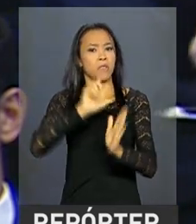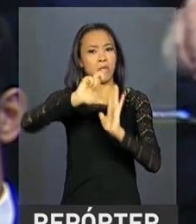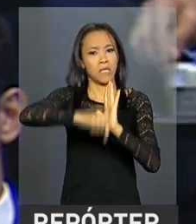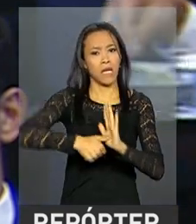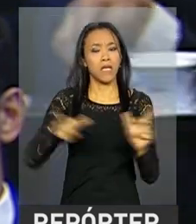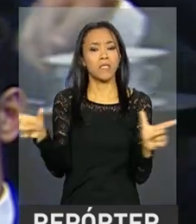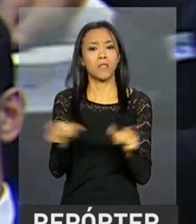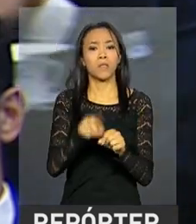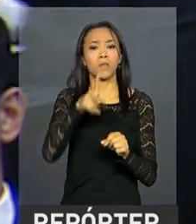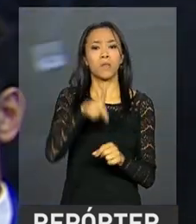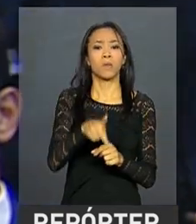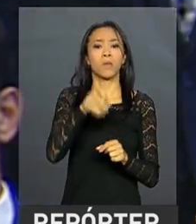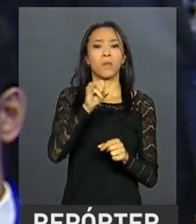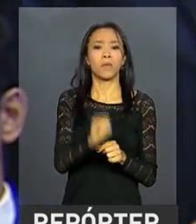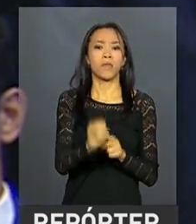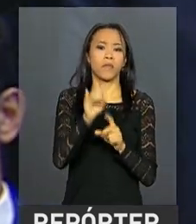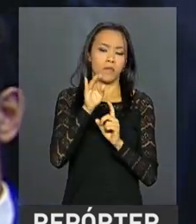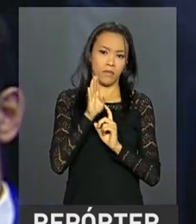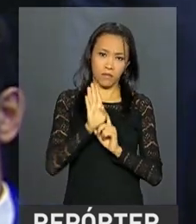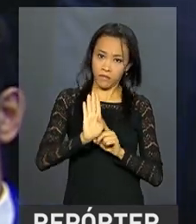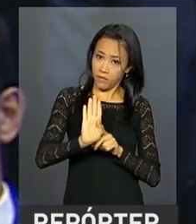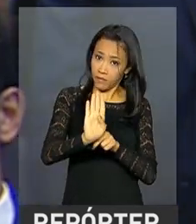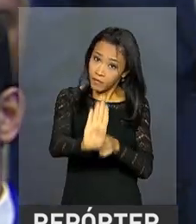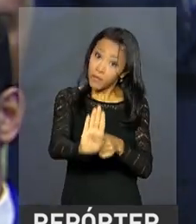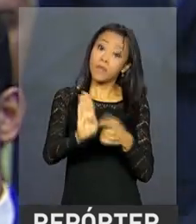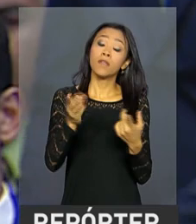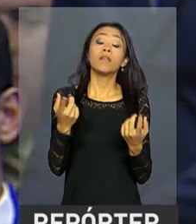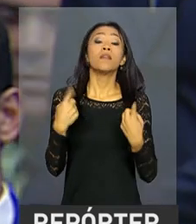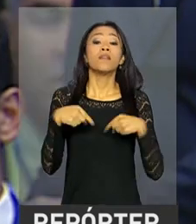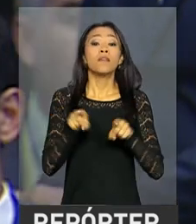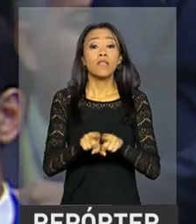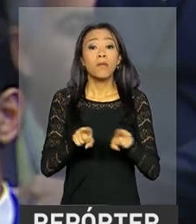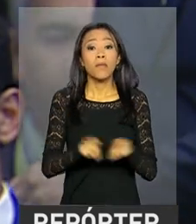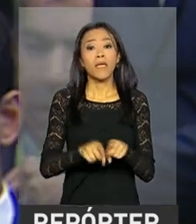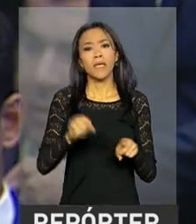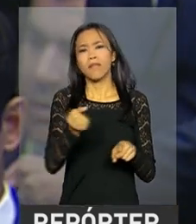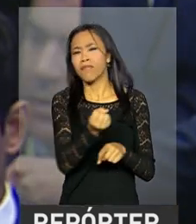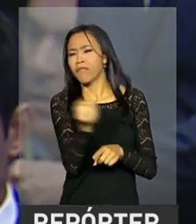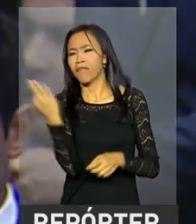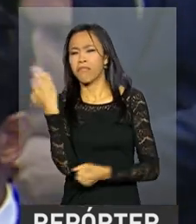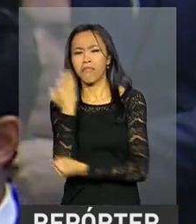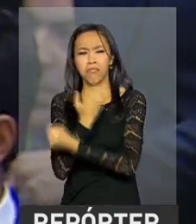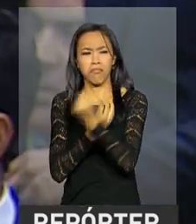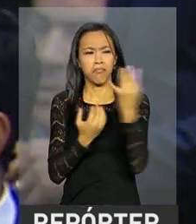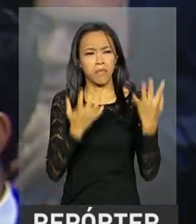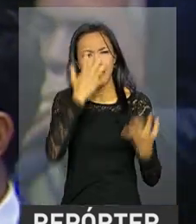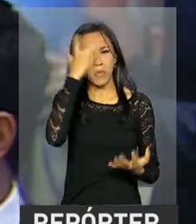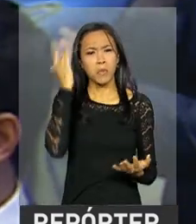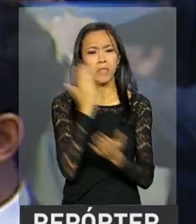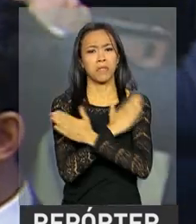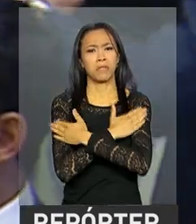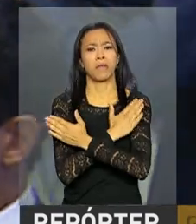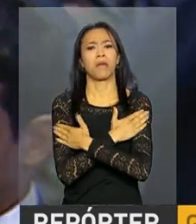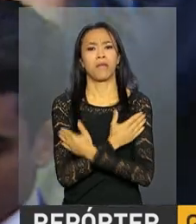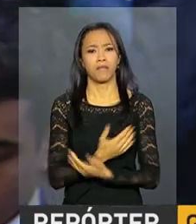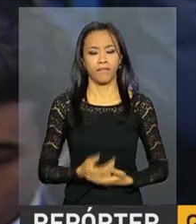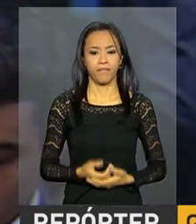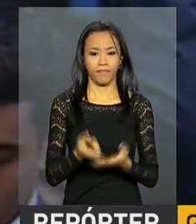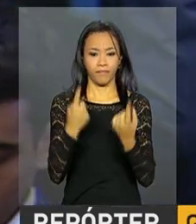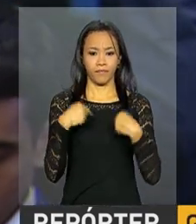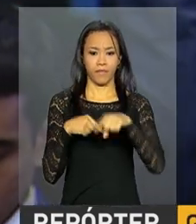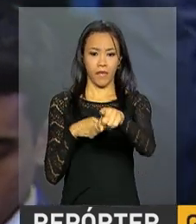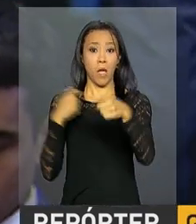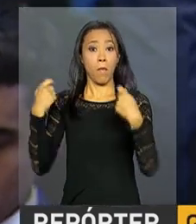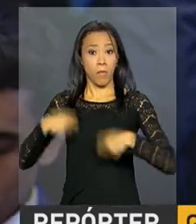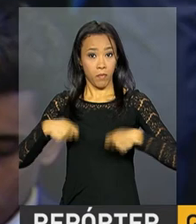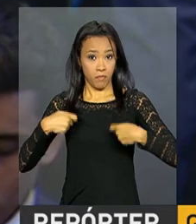bruto que é a soma dos bens e serviços produzidos no país e em Milhões de desempregados podemos arular propostas que